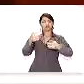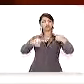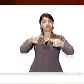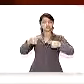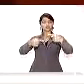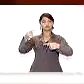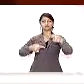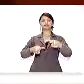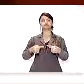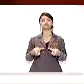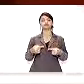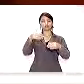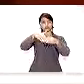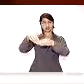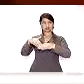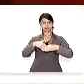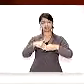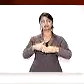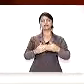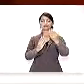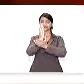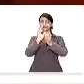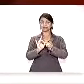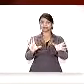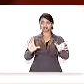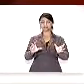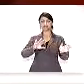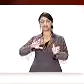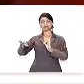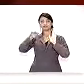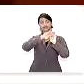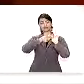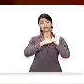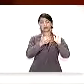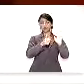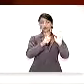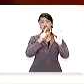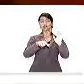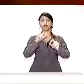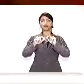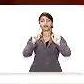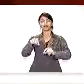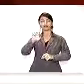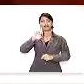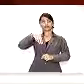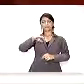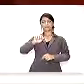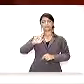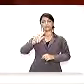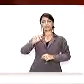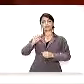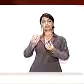discussão em votação aprovados item 11 versas sobre embargos e declaração